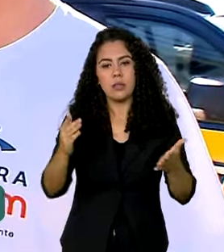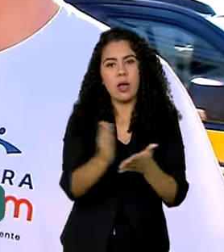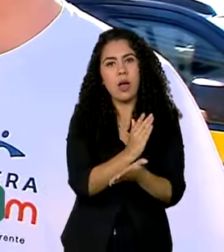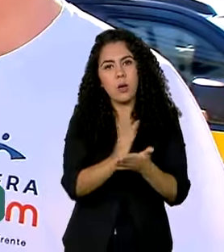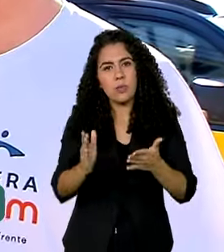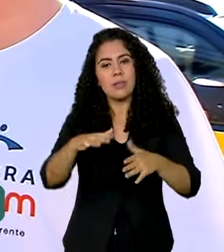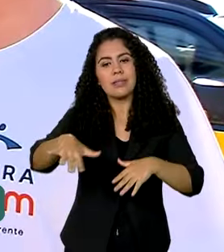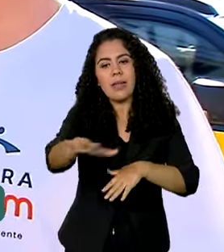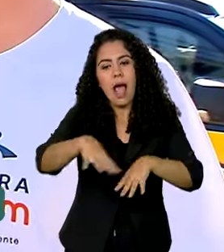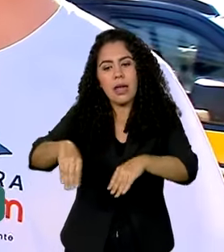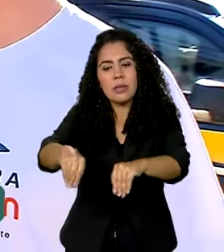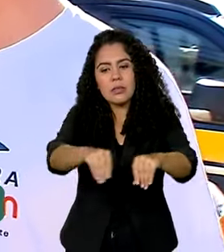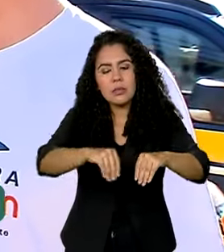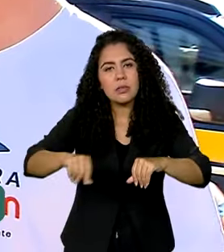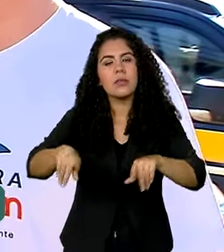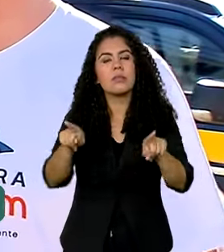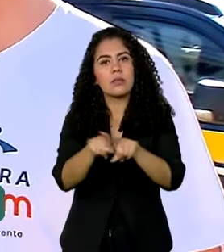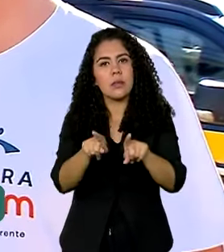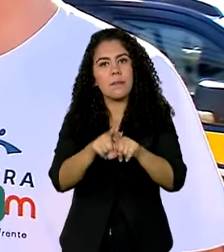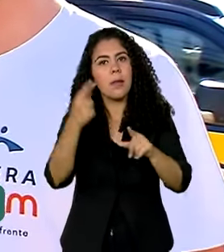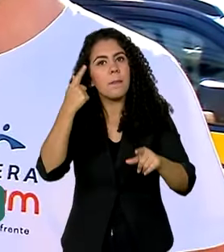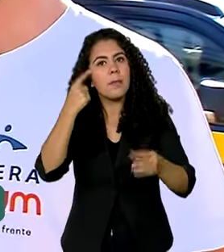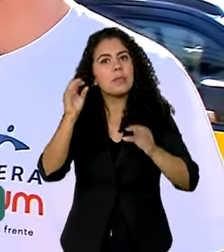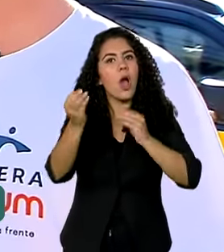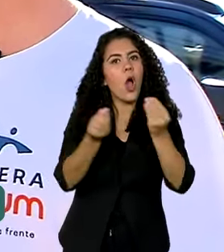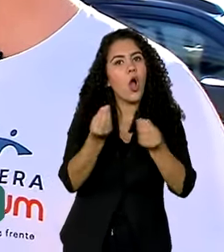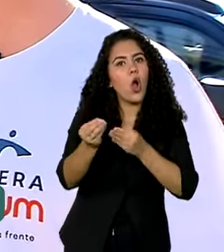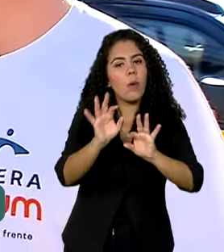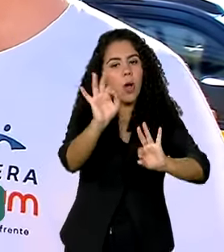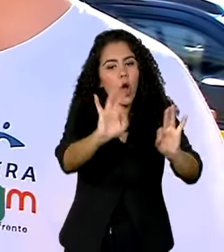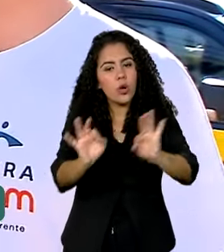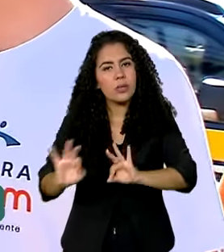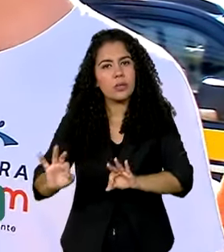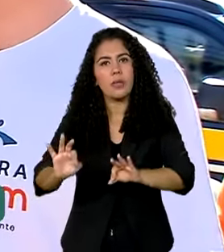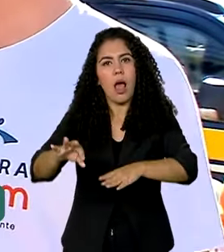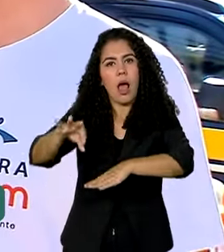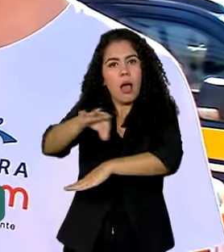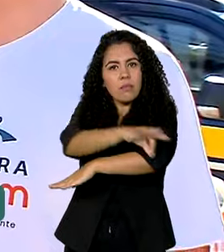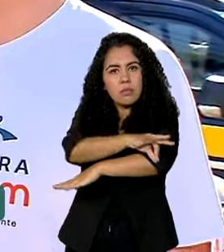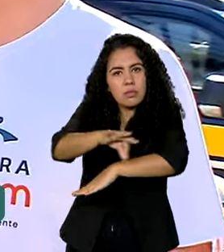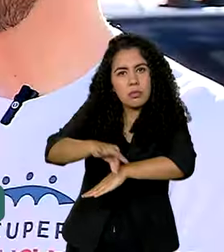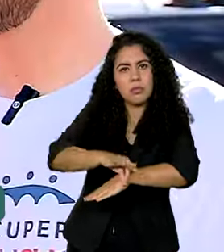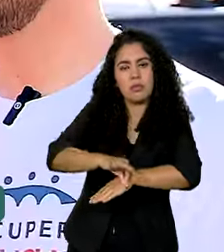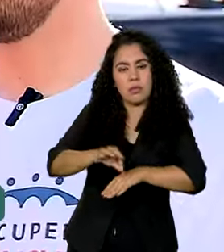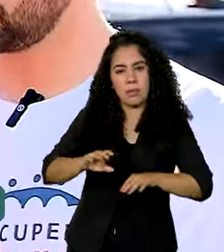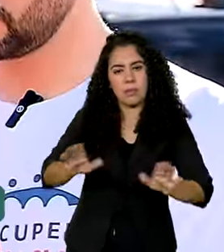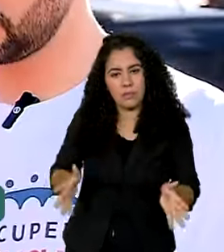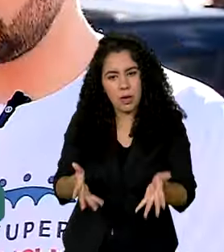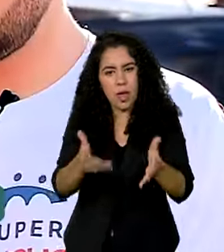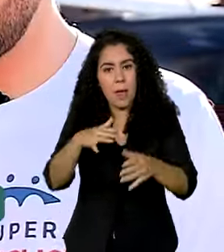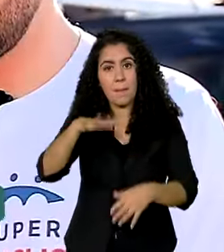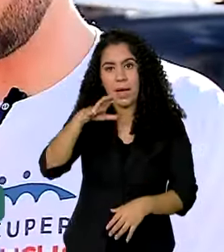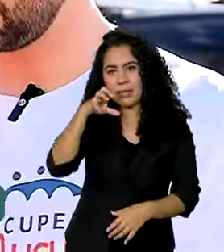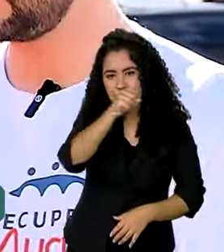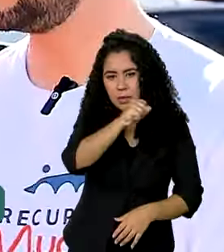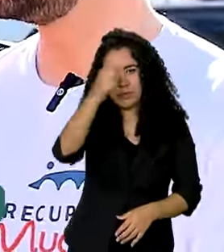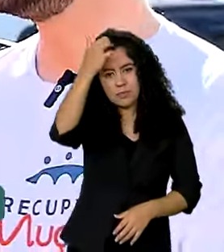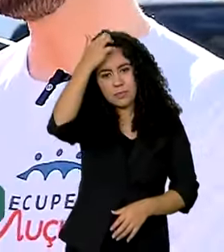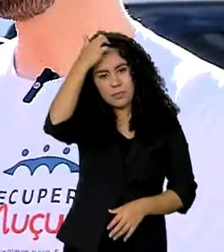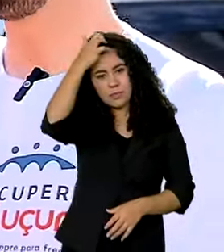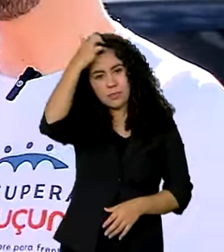terra e precisamos pensar principalmente na infraestrutura e na celeridade que a gente possa dar para esse programa. A gente aprovou no final do ano